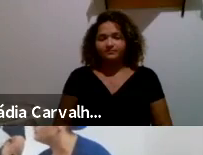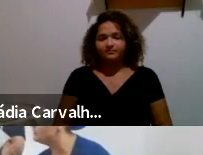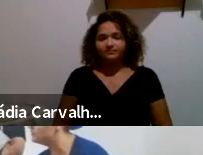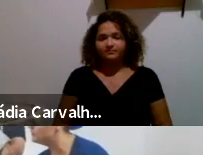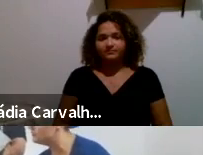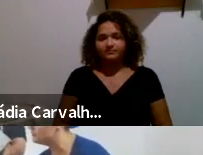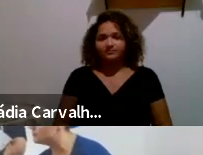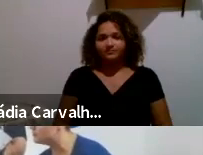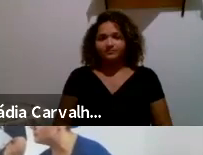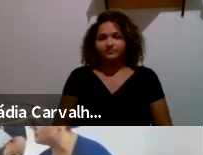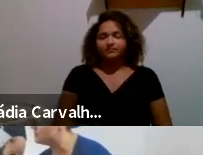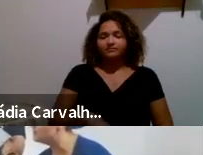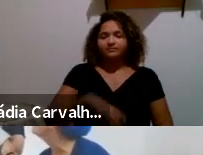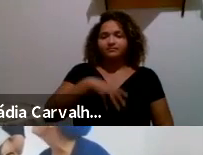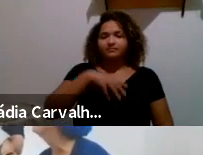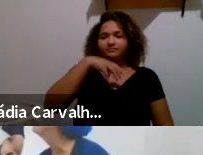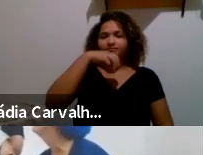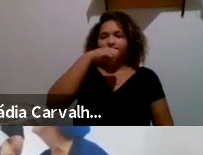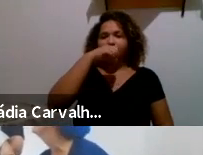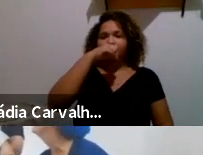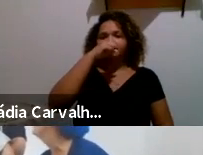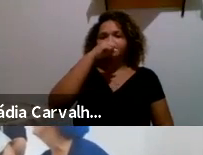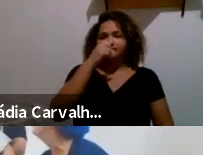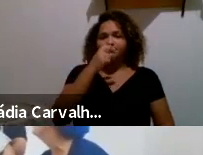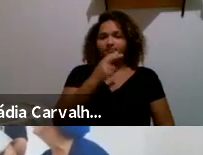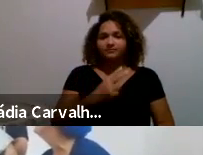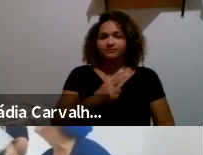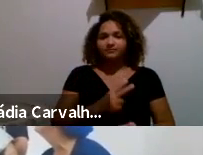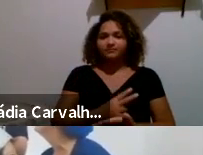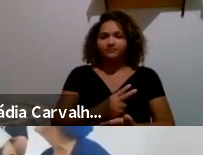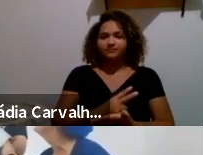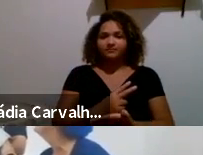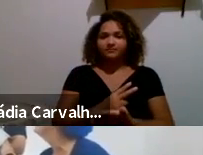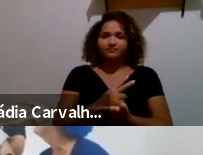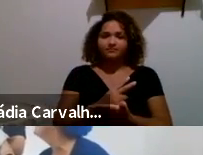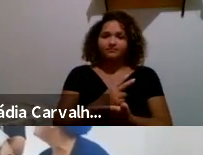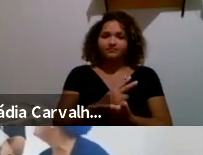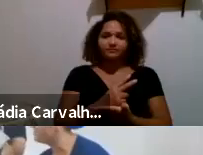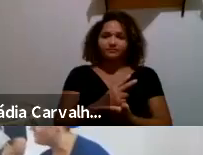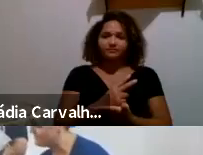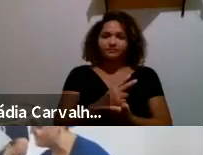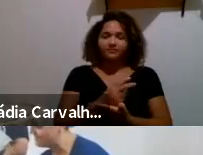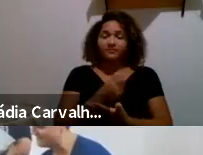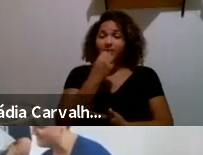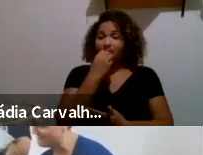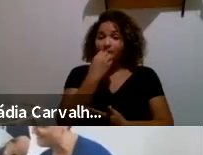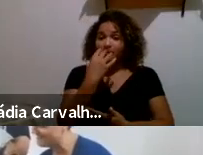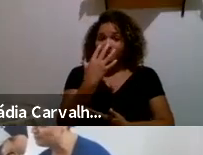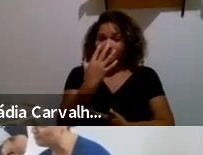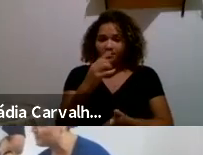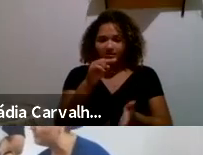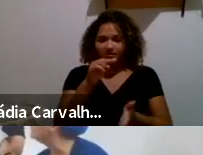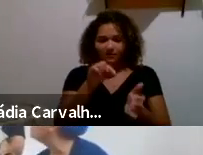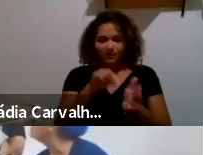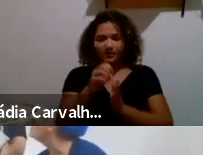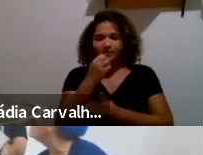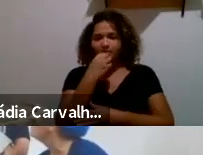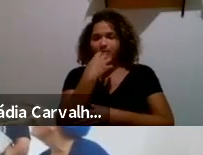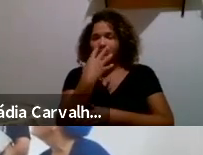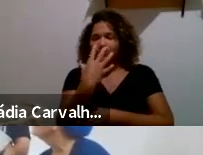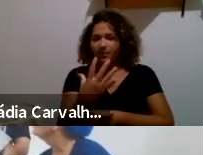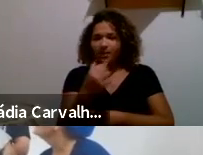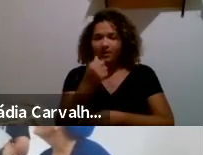Respira bem, bastante bem, respira bem, vai. Respira bem, nossa. Daqui a pouco vai sair.